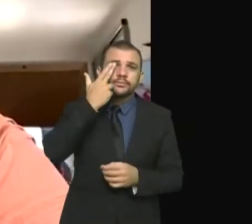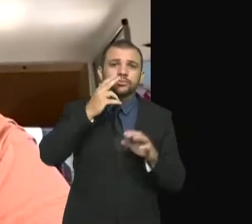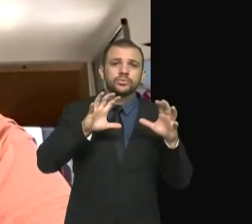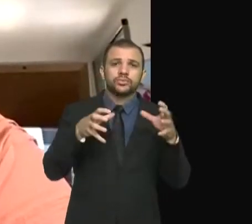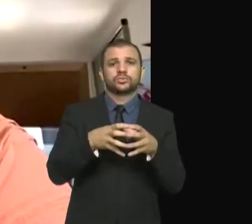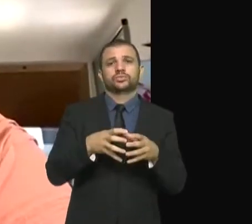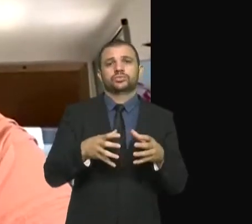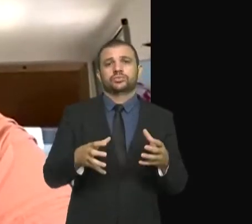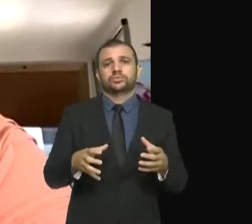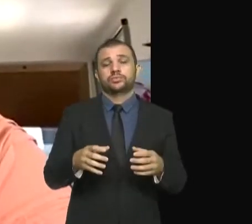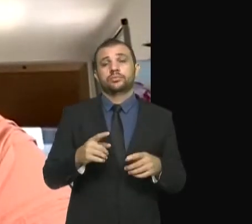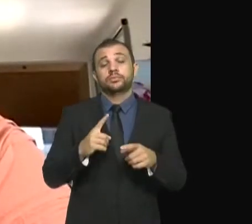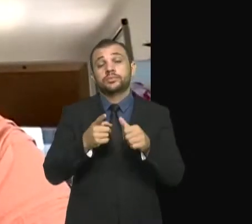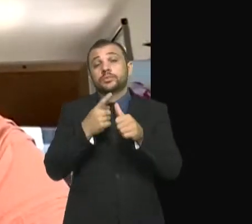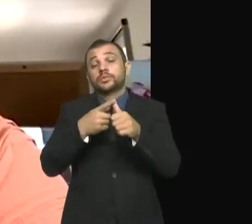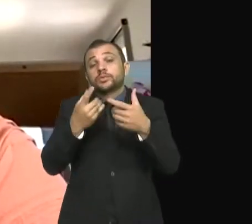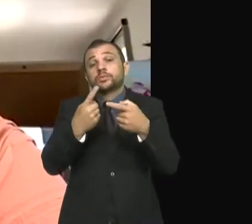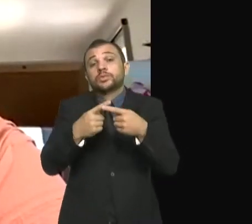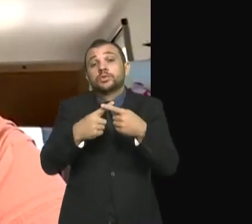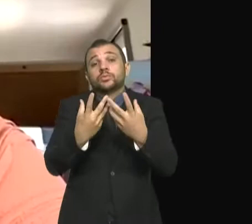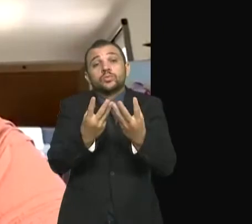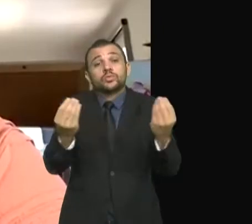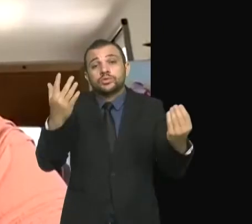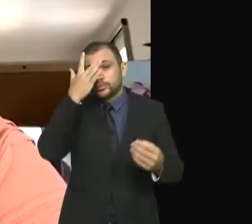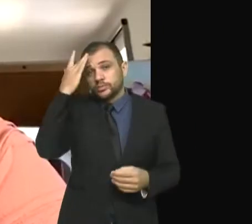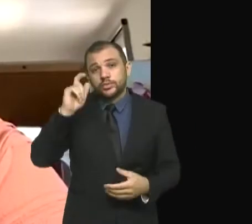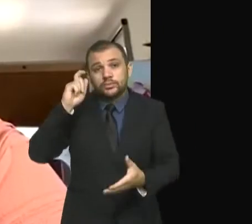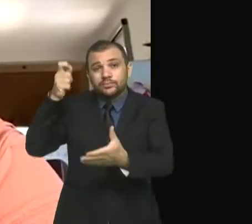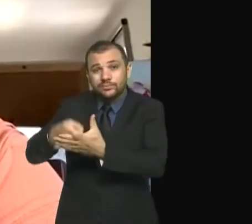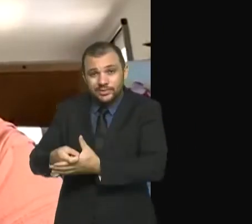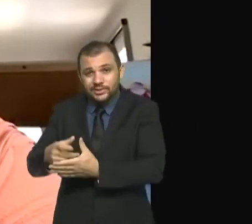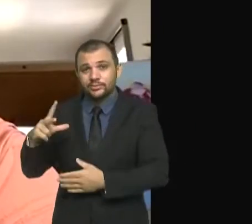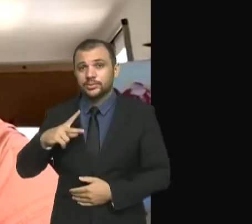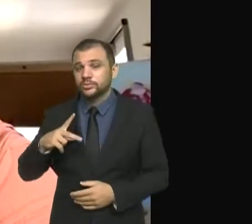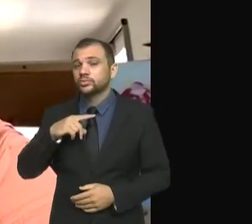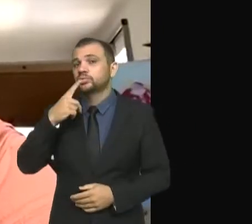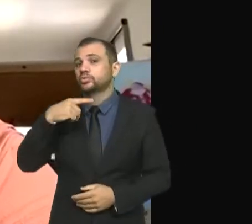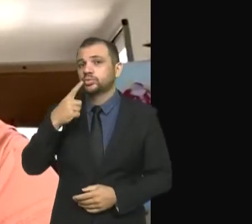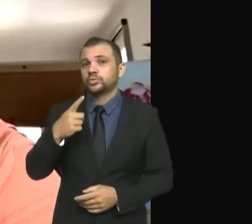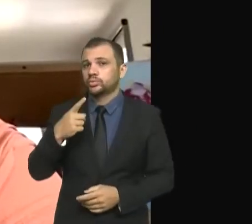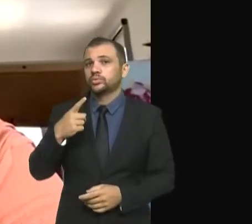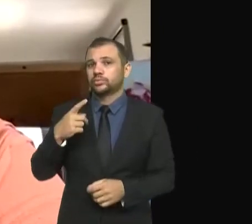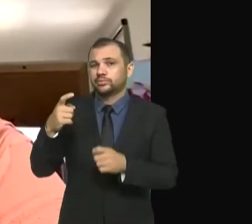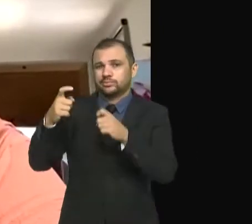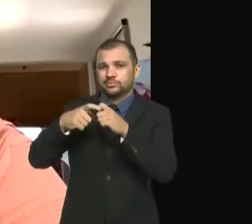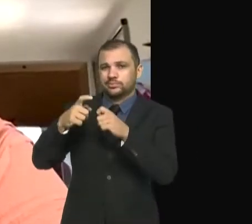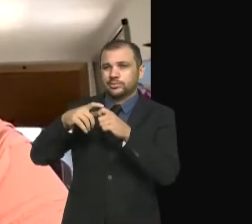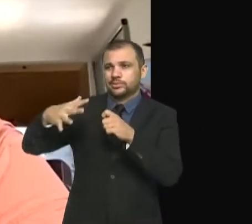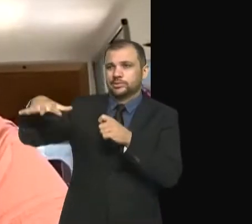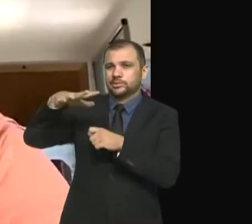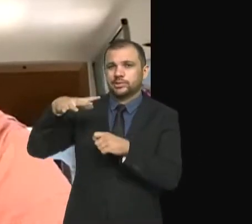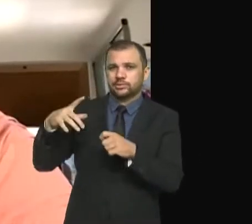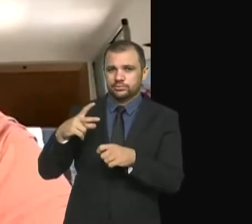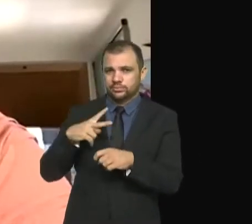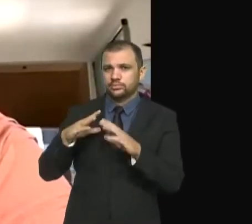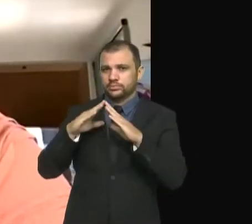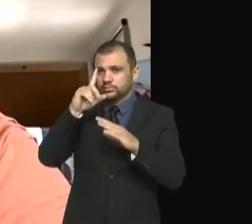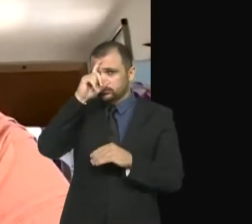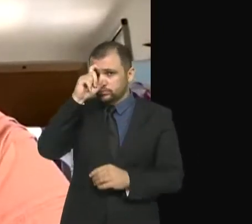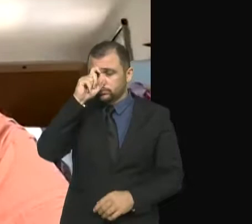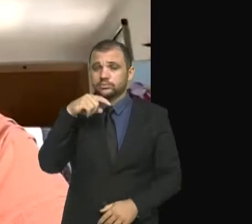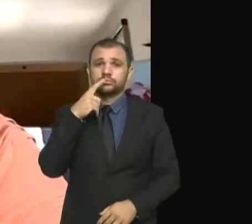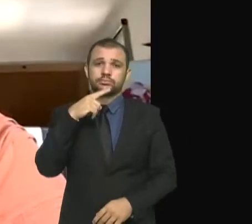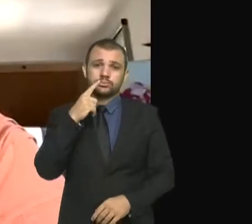pela impossibilidade de muitos poderem fazer de forma particular, né, com médicos da rede privada. E a